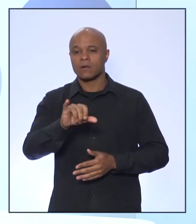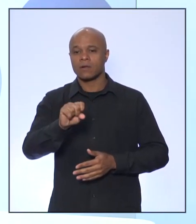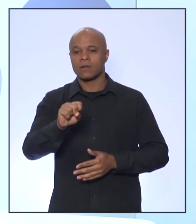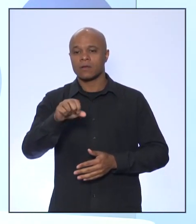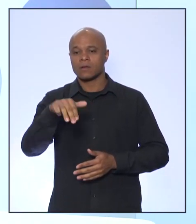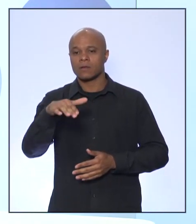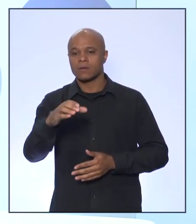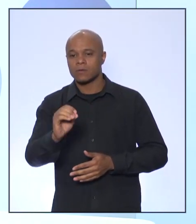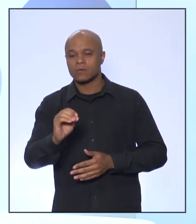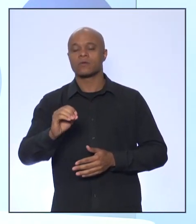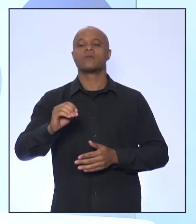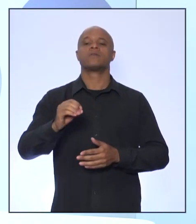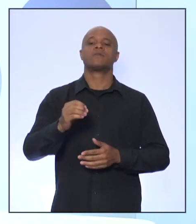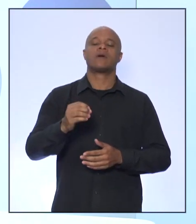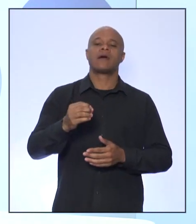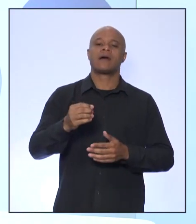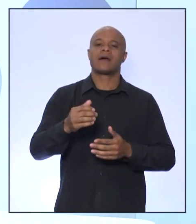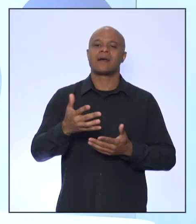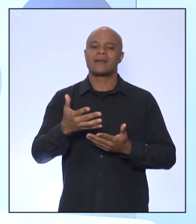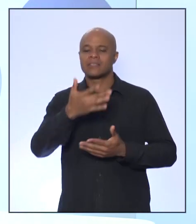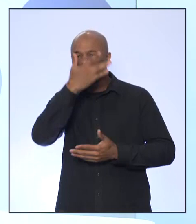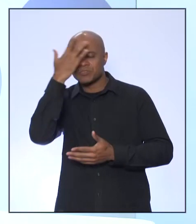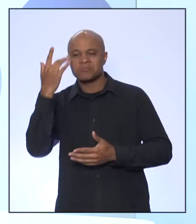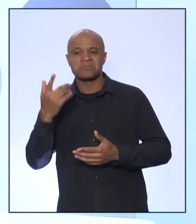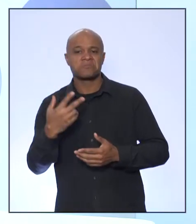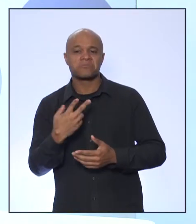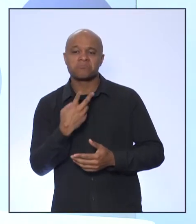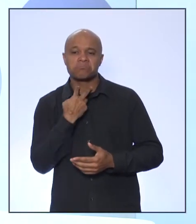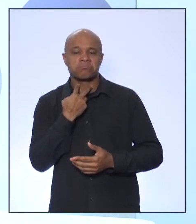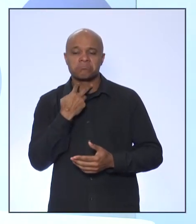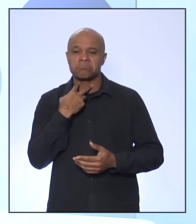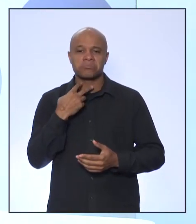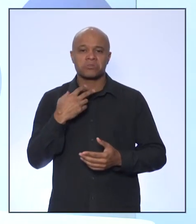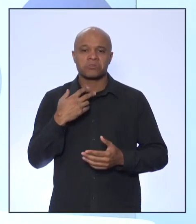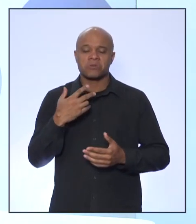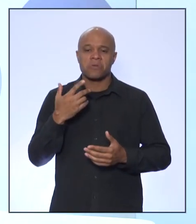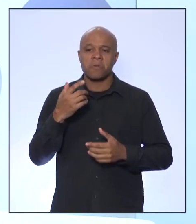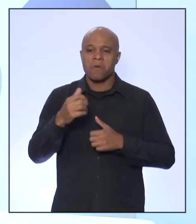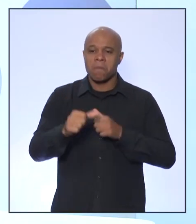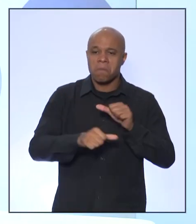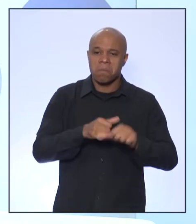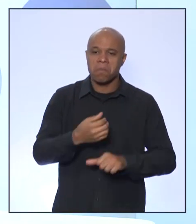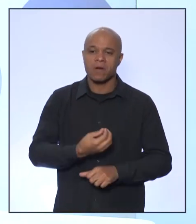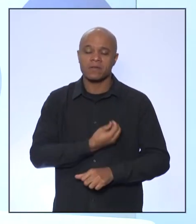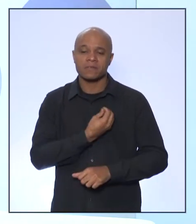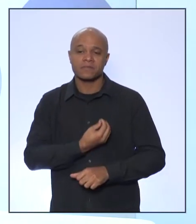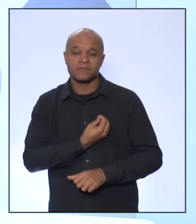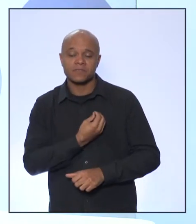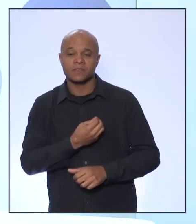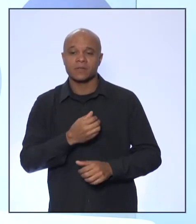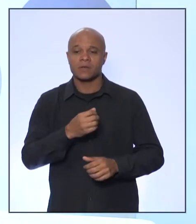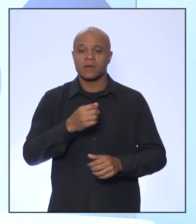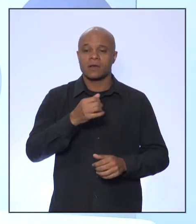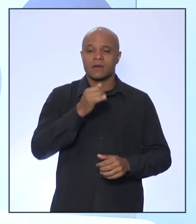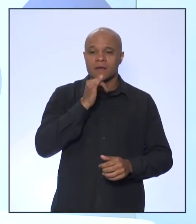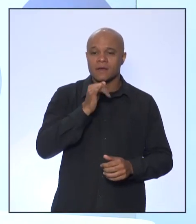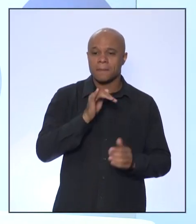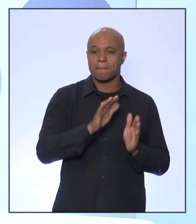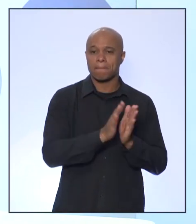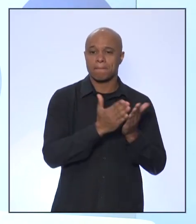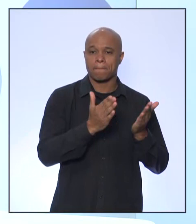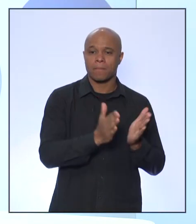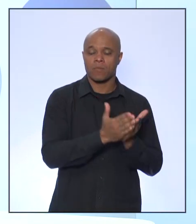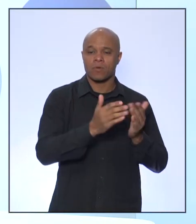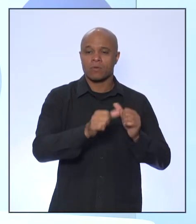eles não poderiam ascender socialmente, né? Eles não tinham como sair de uma classe social